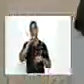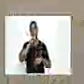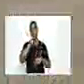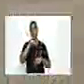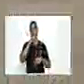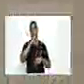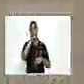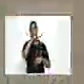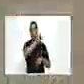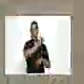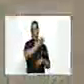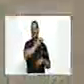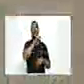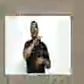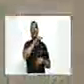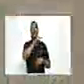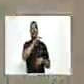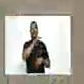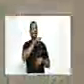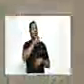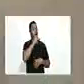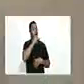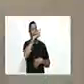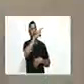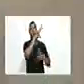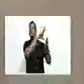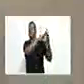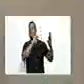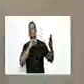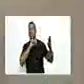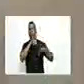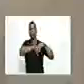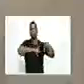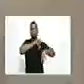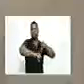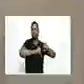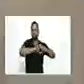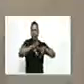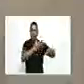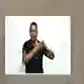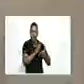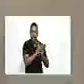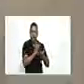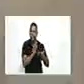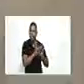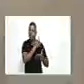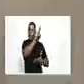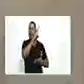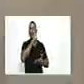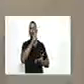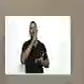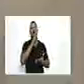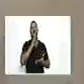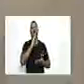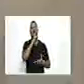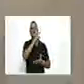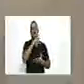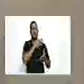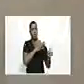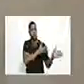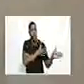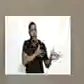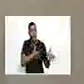em Taú é um exemplo de de de de coleta lá então nós participamos duas vezes uma nós conhecíamos o processo